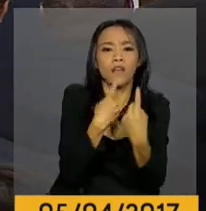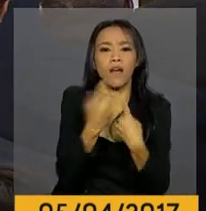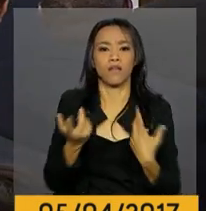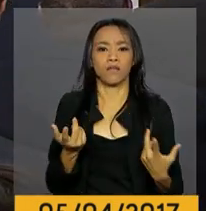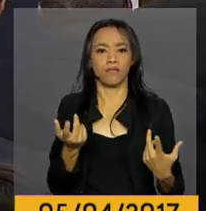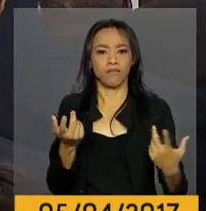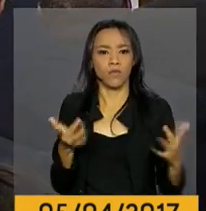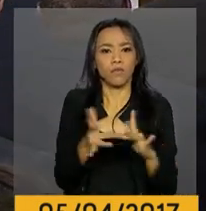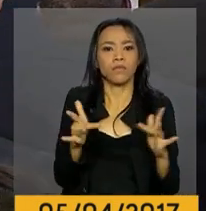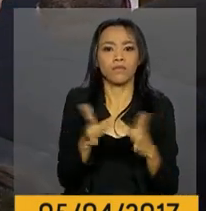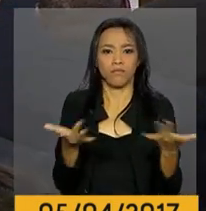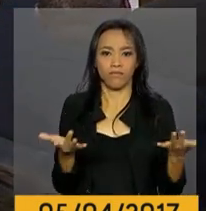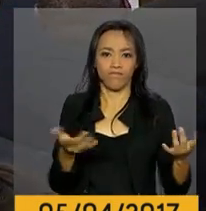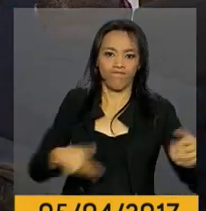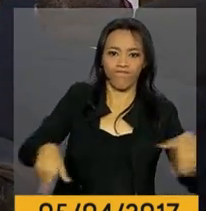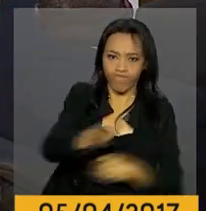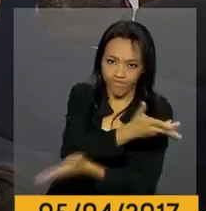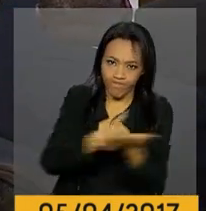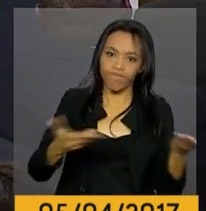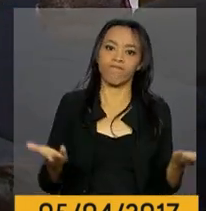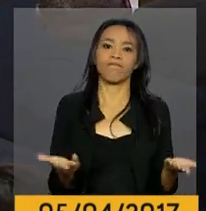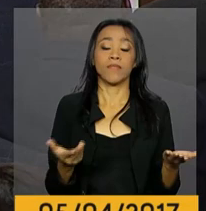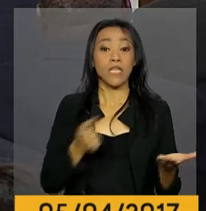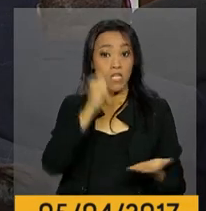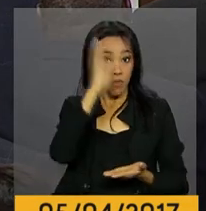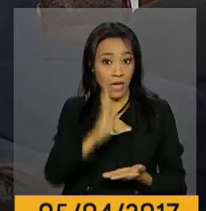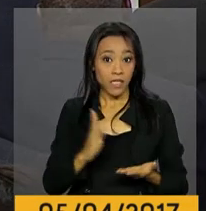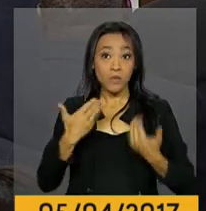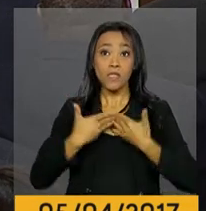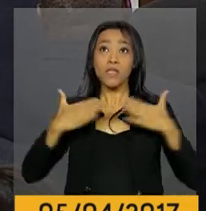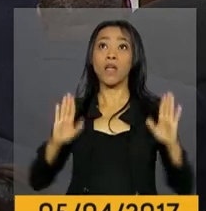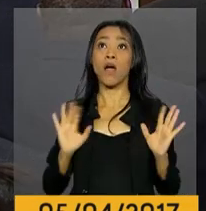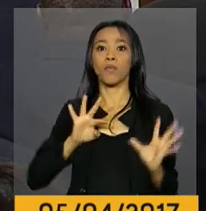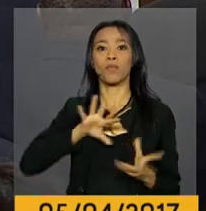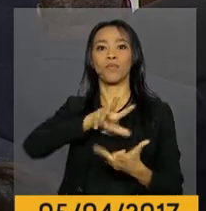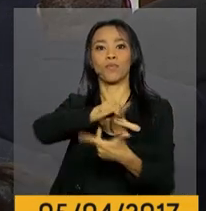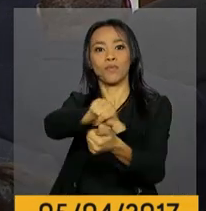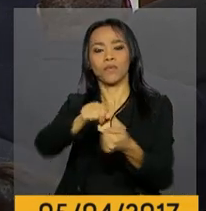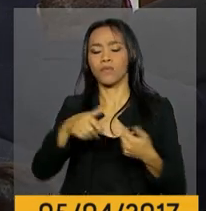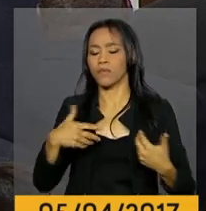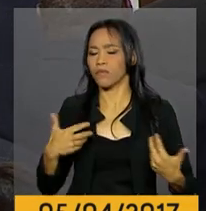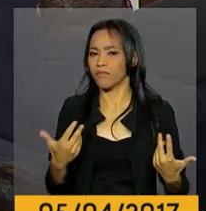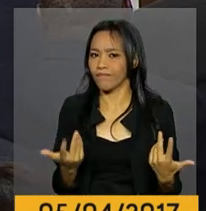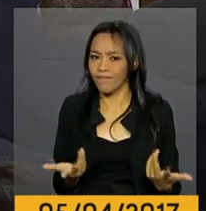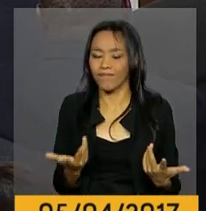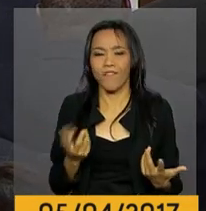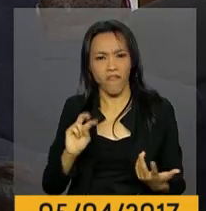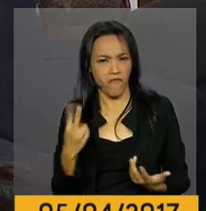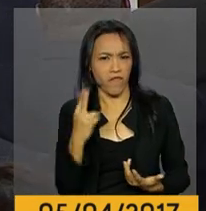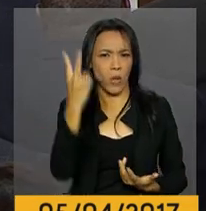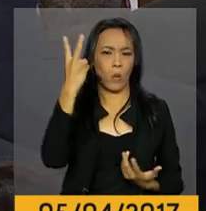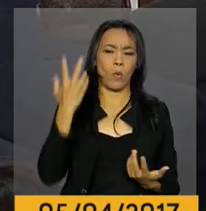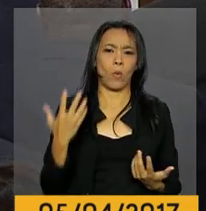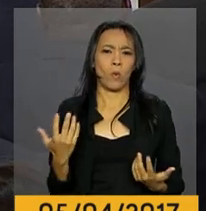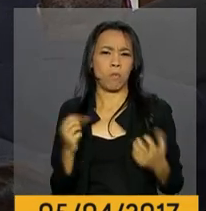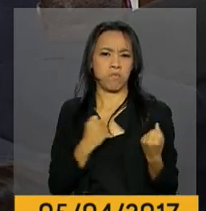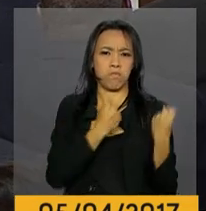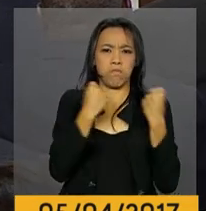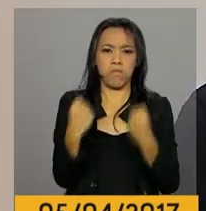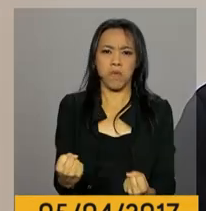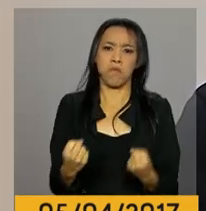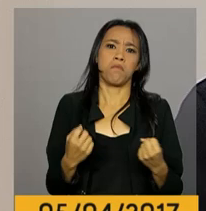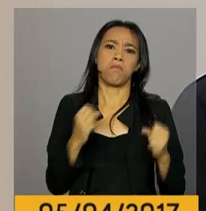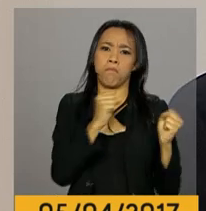Brasil eh se abre ao mundo abre-se com maior eh valor com maior significação com maior